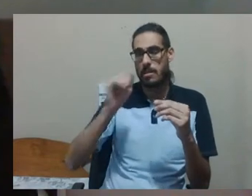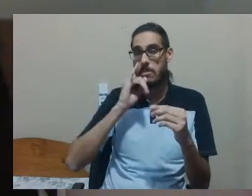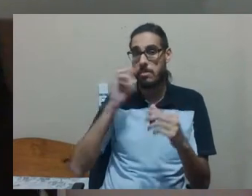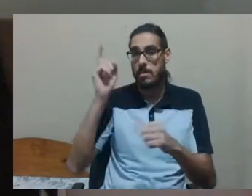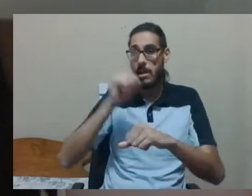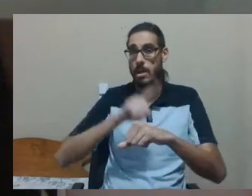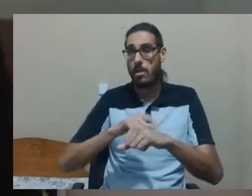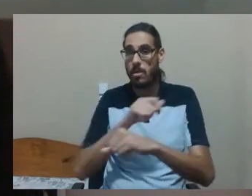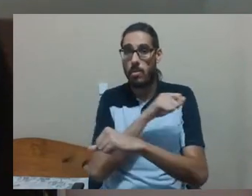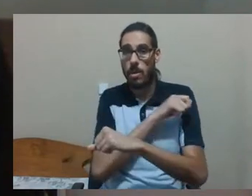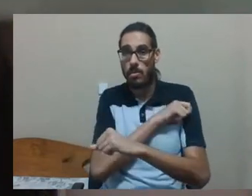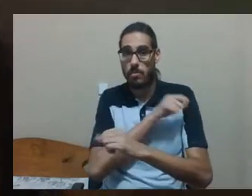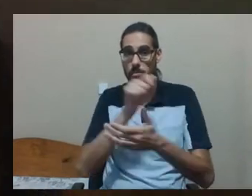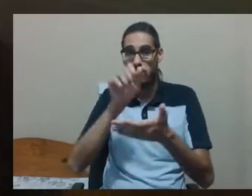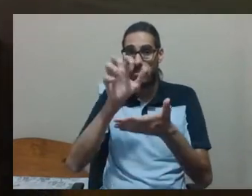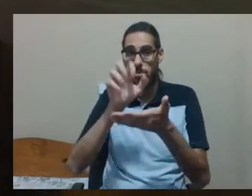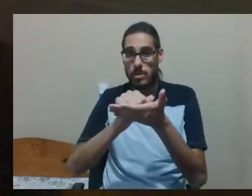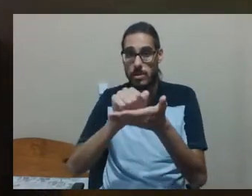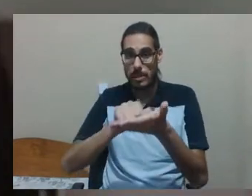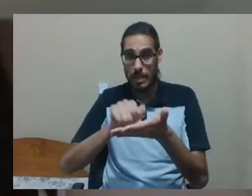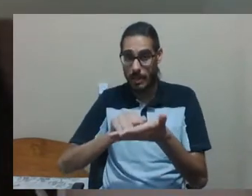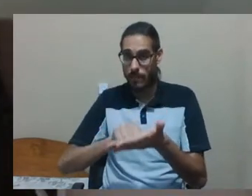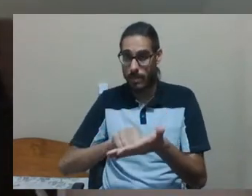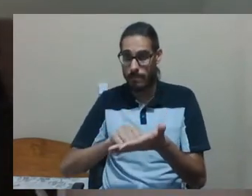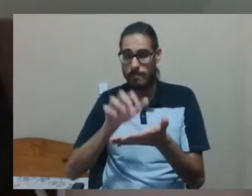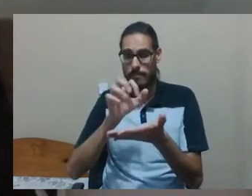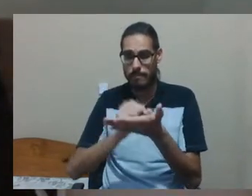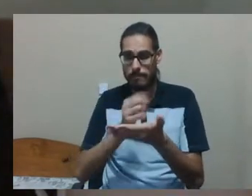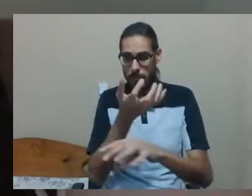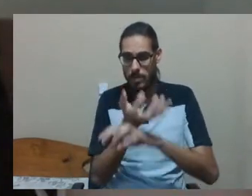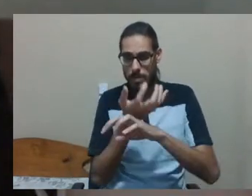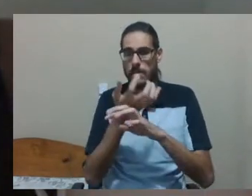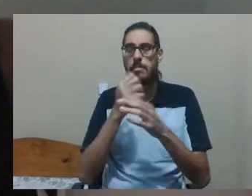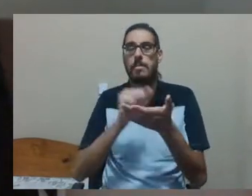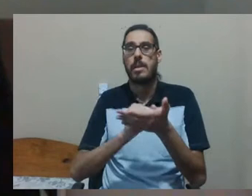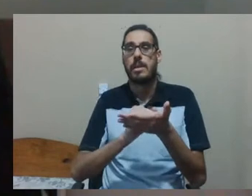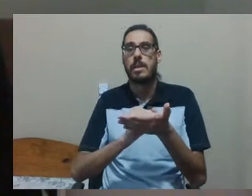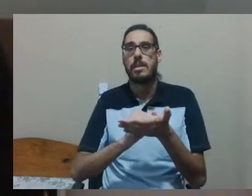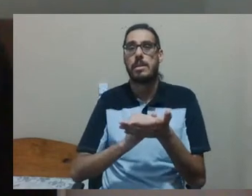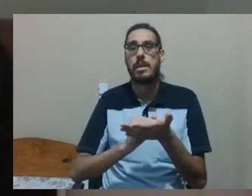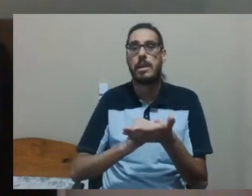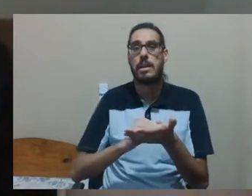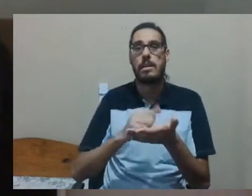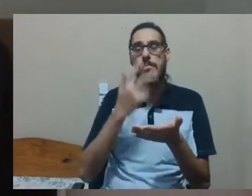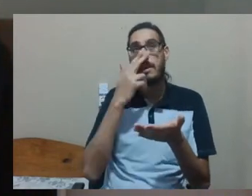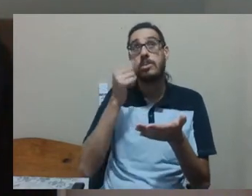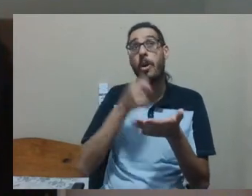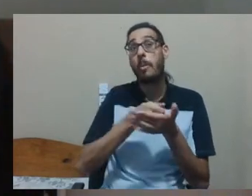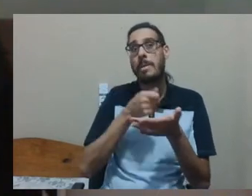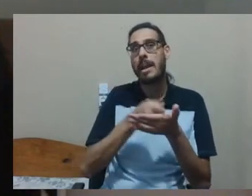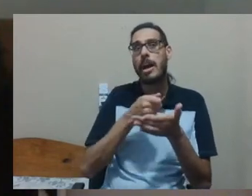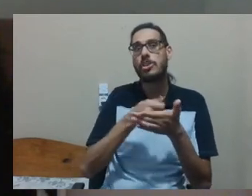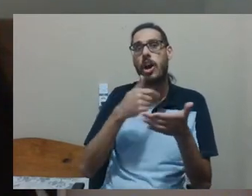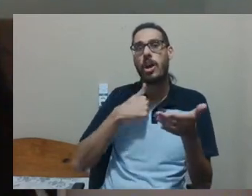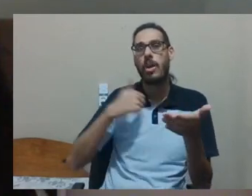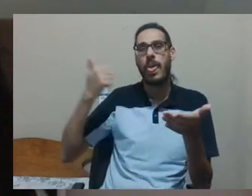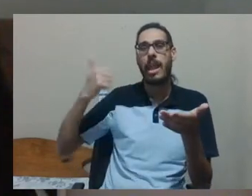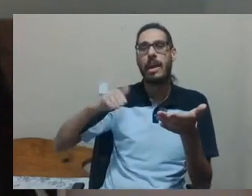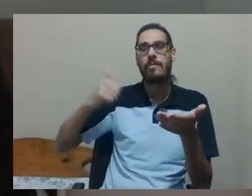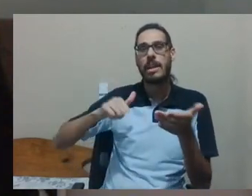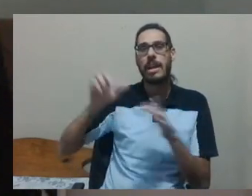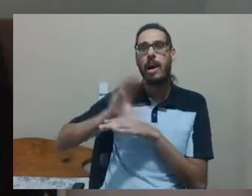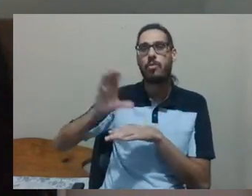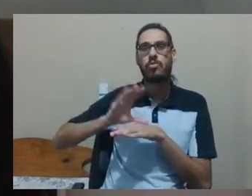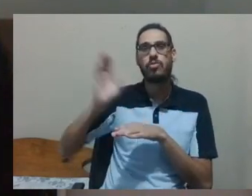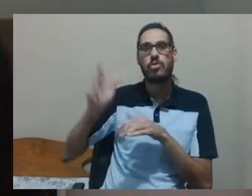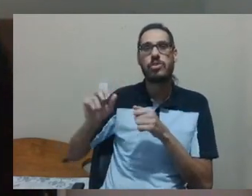disciplina, obrigatoriamente, ele avalie os cursos que ele fez usando um instrumental